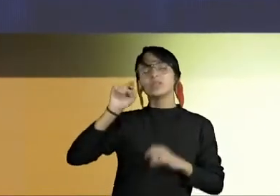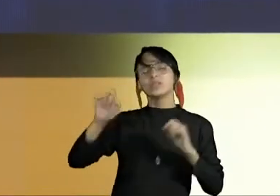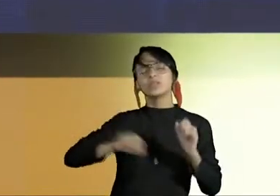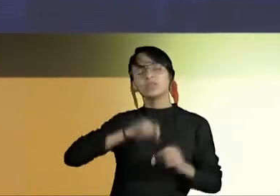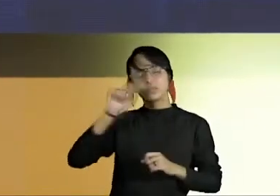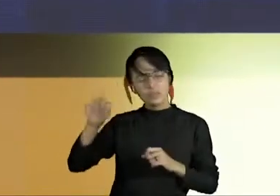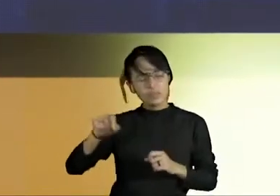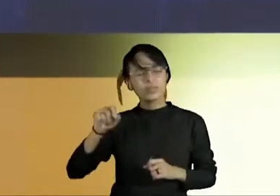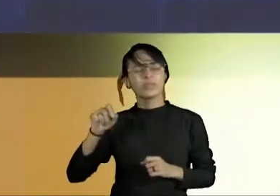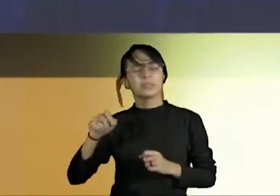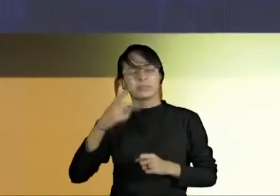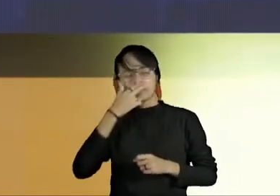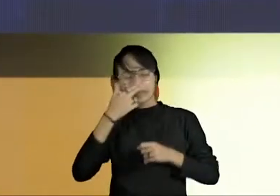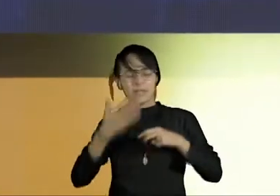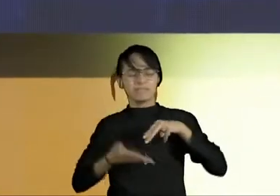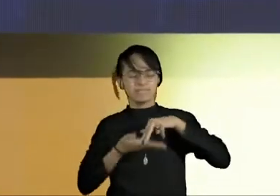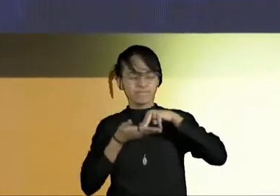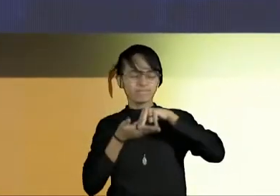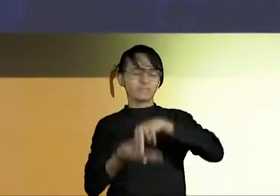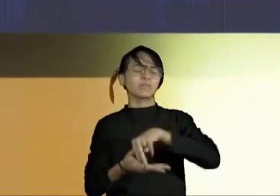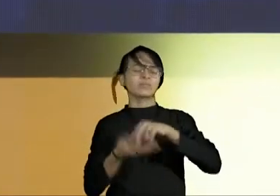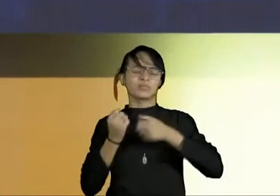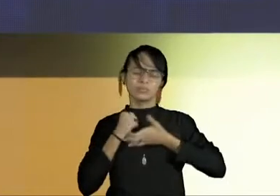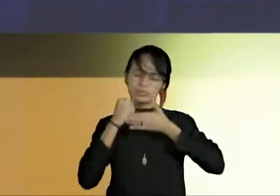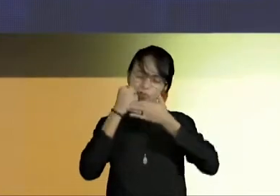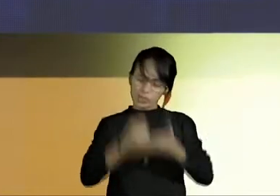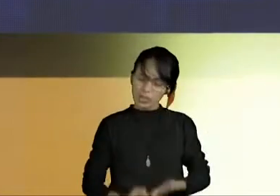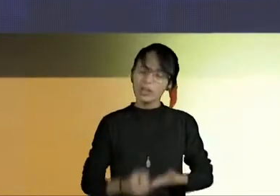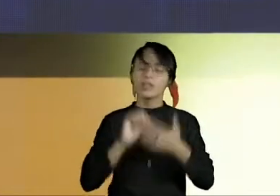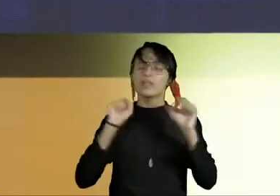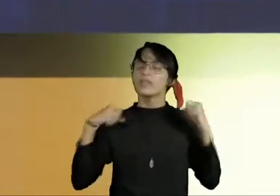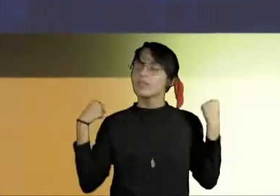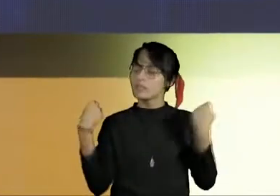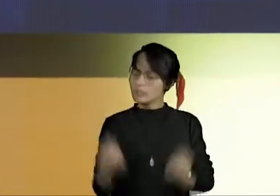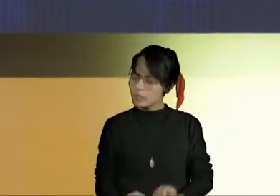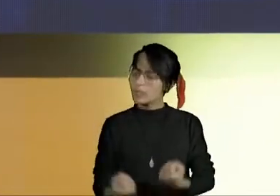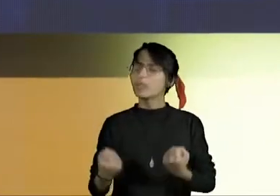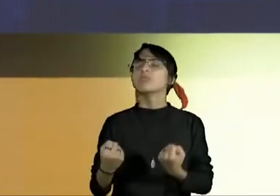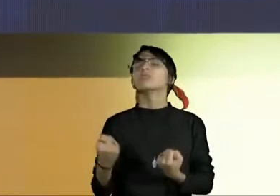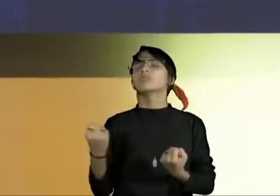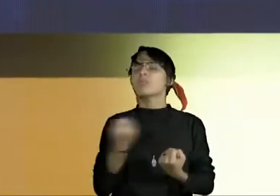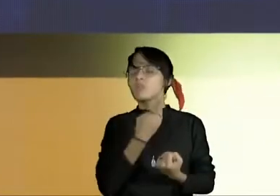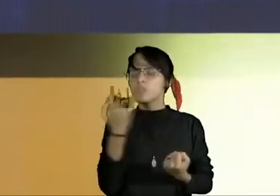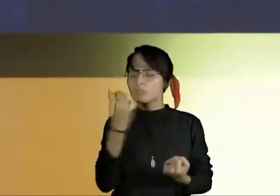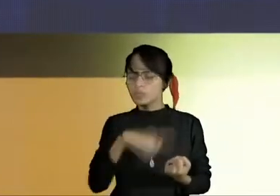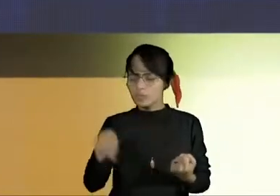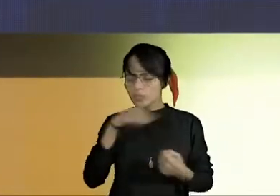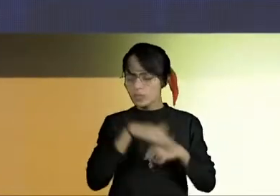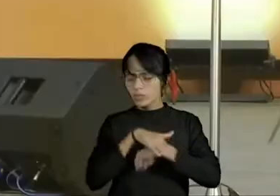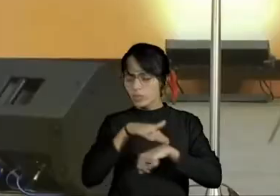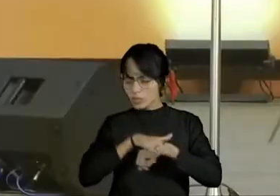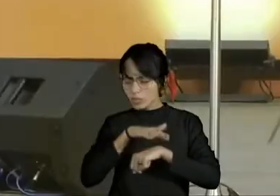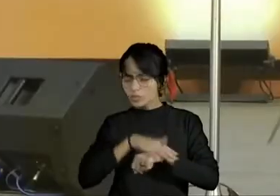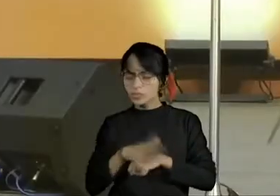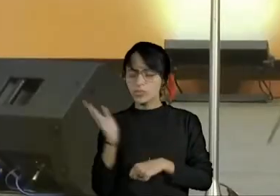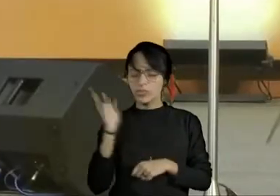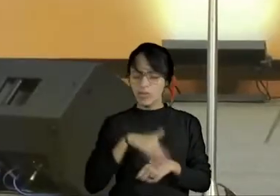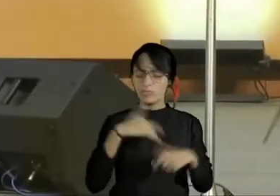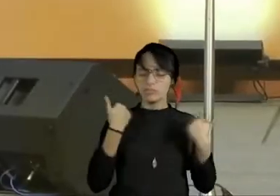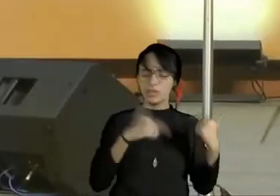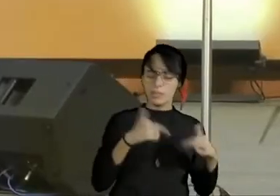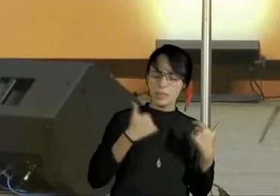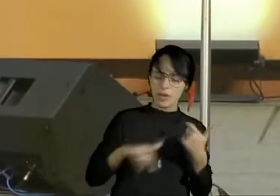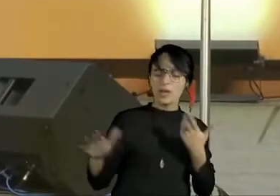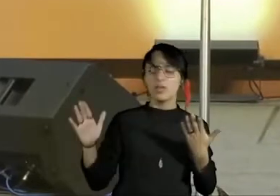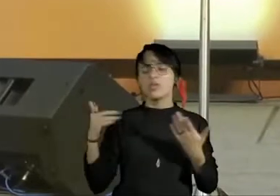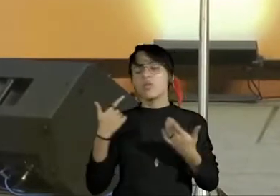nosso chão, o nosso sustento, a nossa força. Quantos aqui nesta noite vieram do trabalho, outros